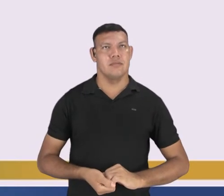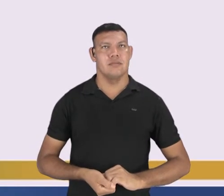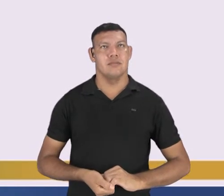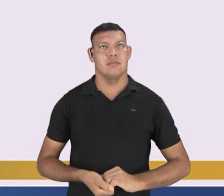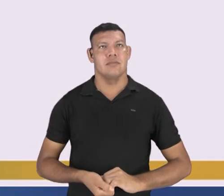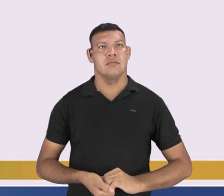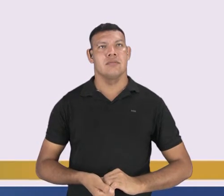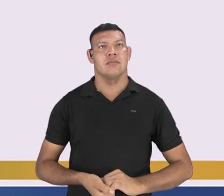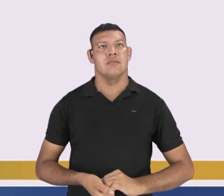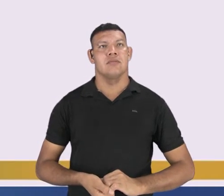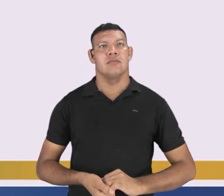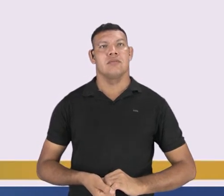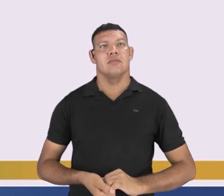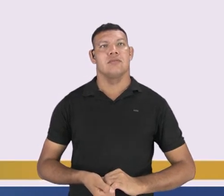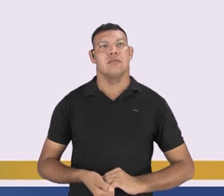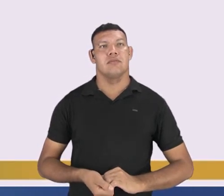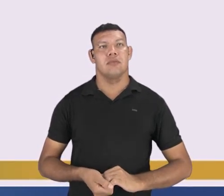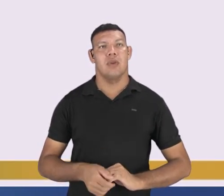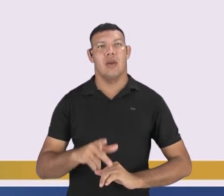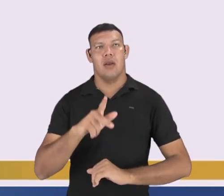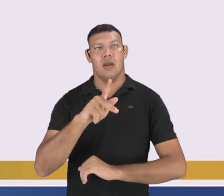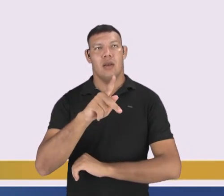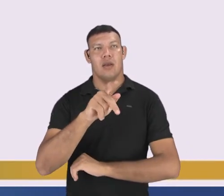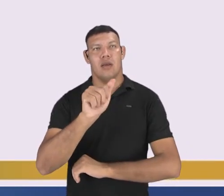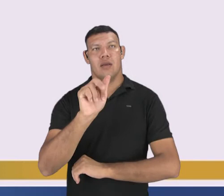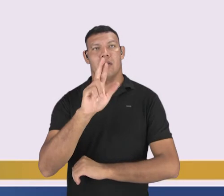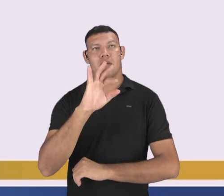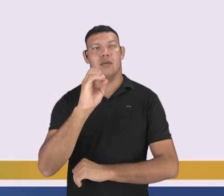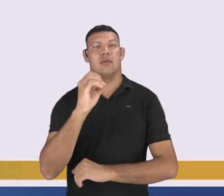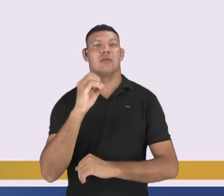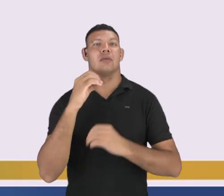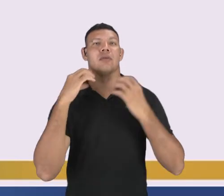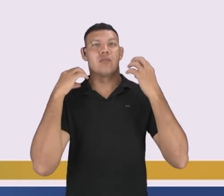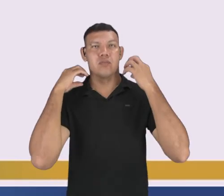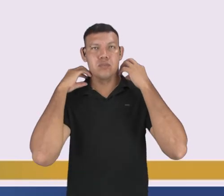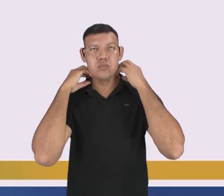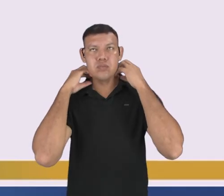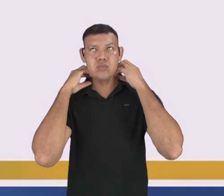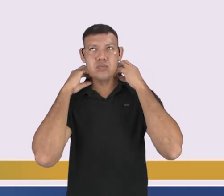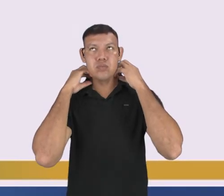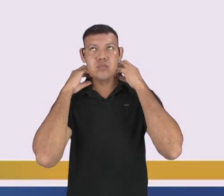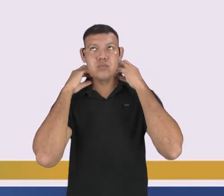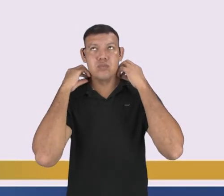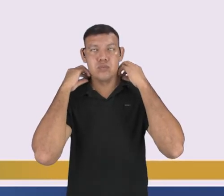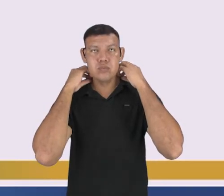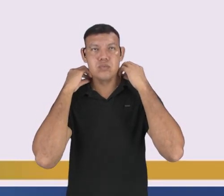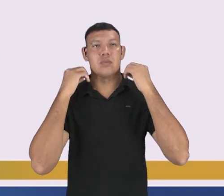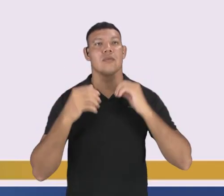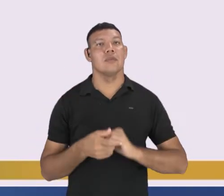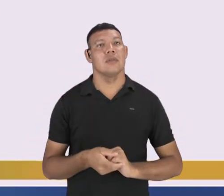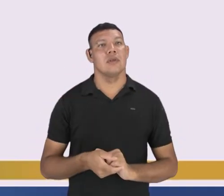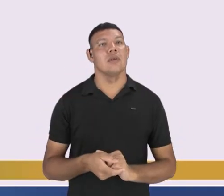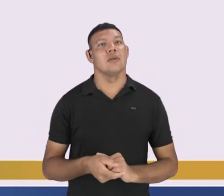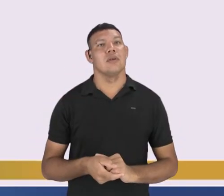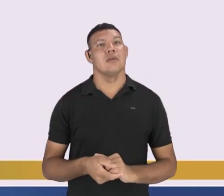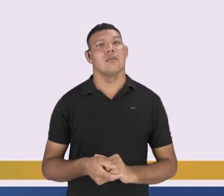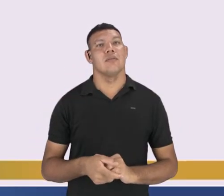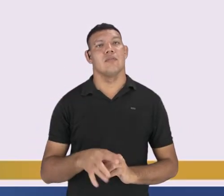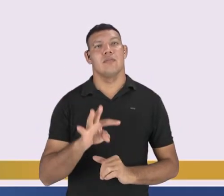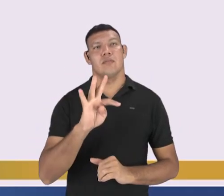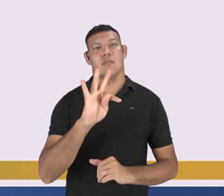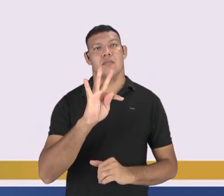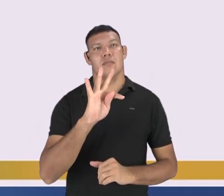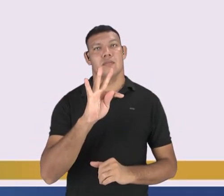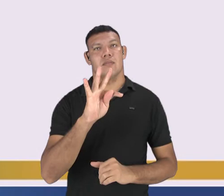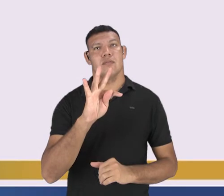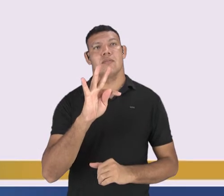As glândulas paratireoides são 4 pequenas glândulas localizadas atrás da tireoide. Elas produzem o que nós chamamos de